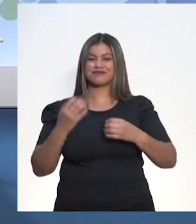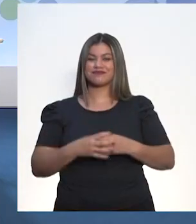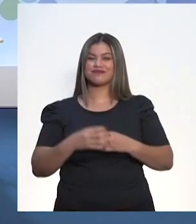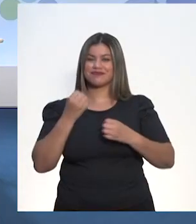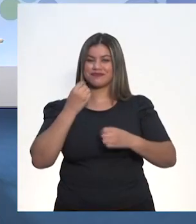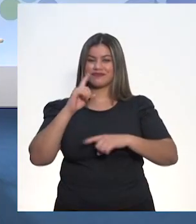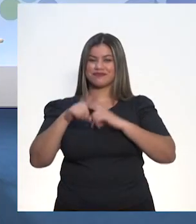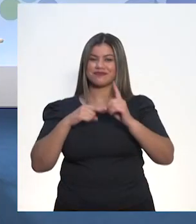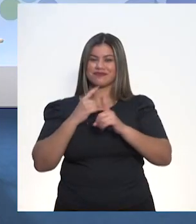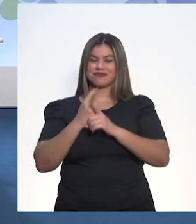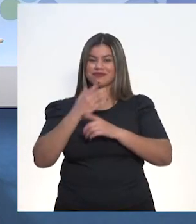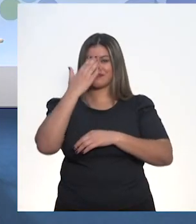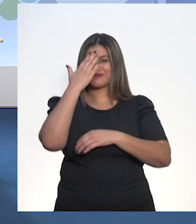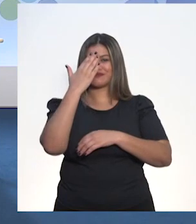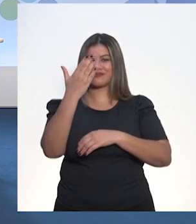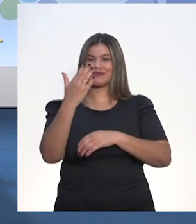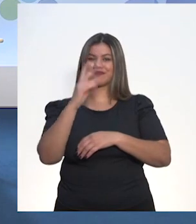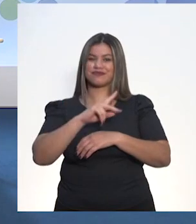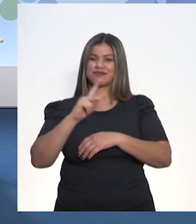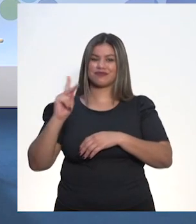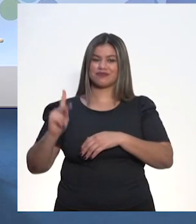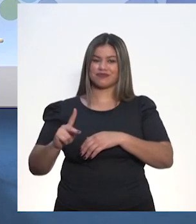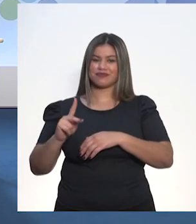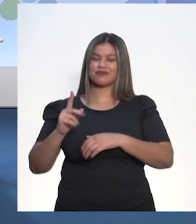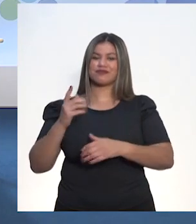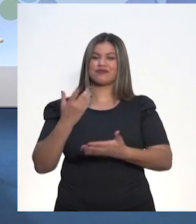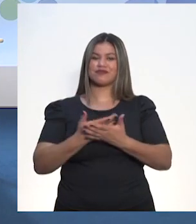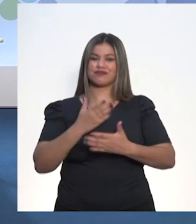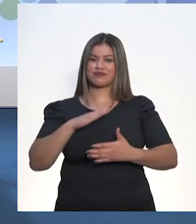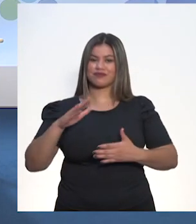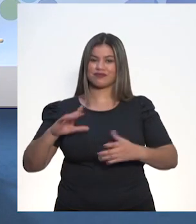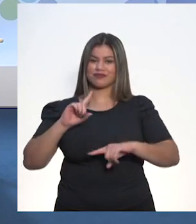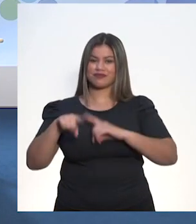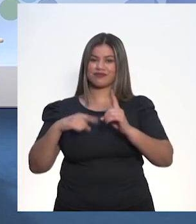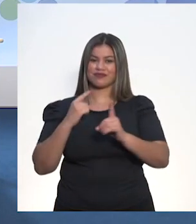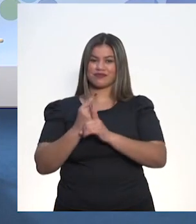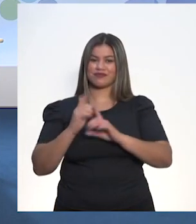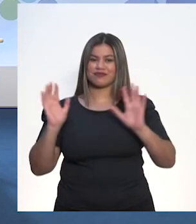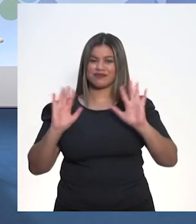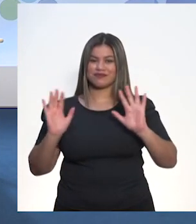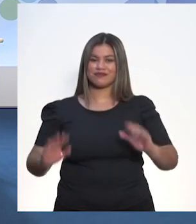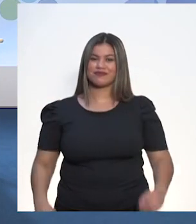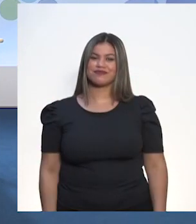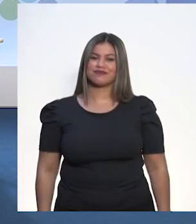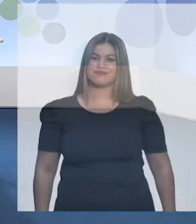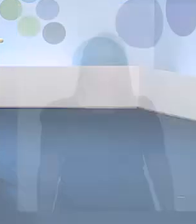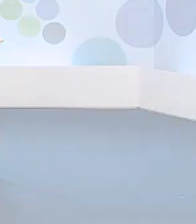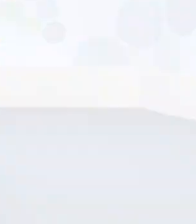Gente, obrigada, professores, alunos, e até a próxima aula.